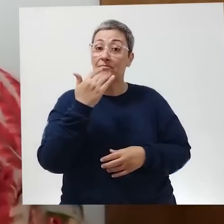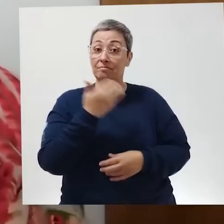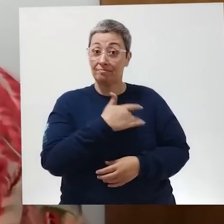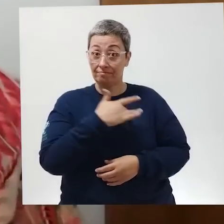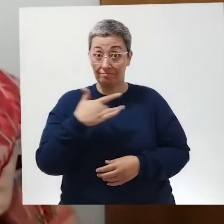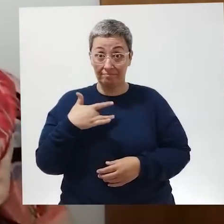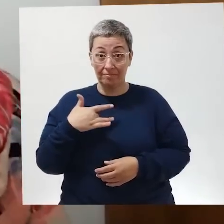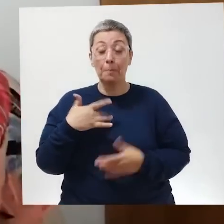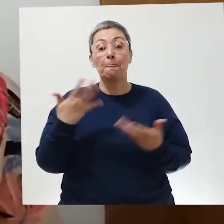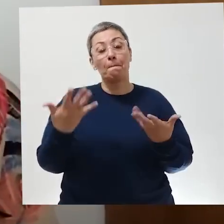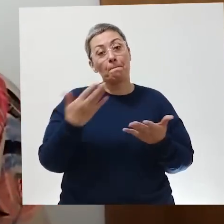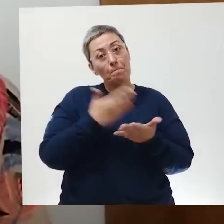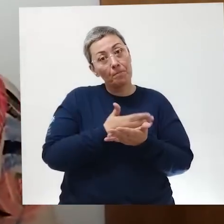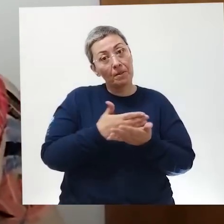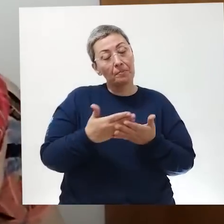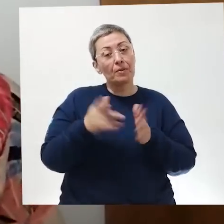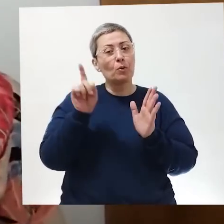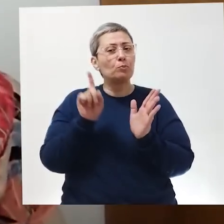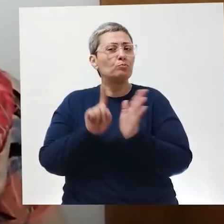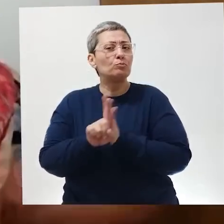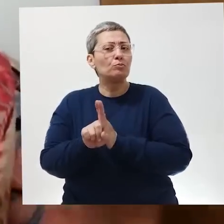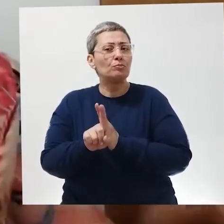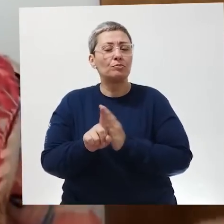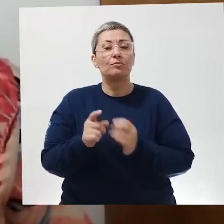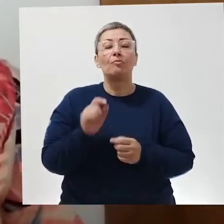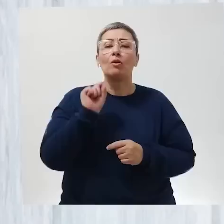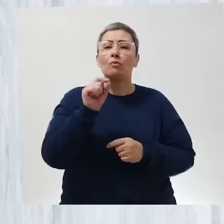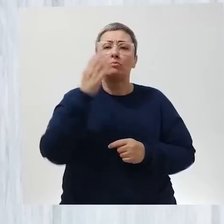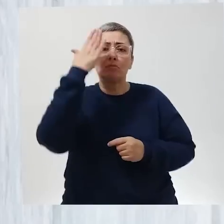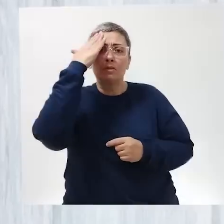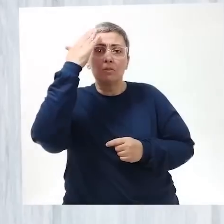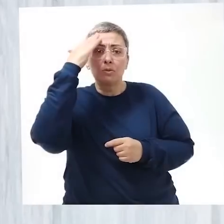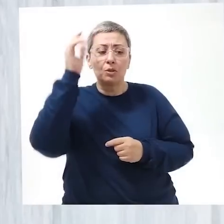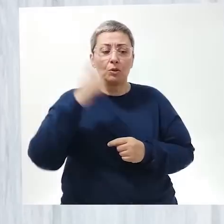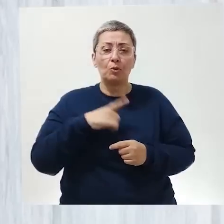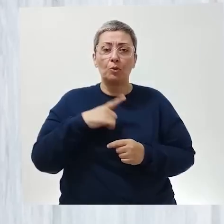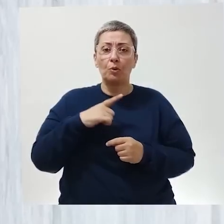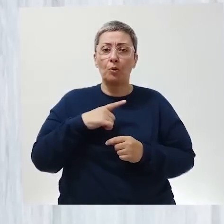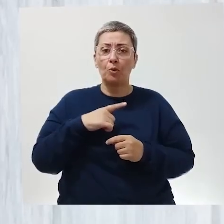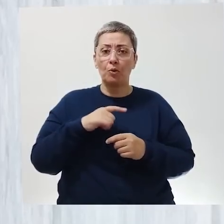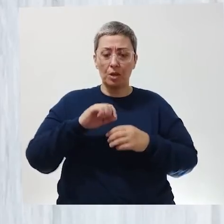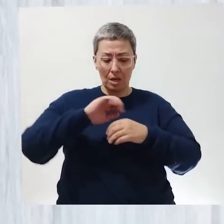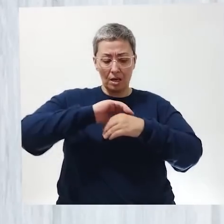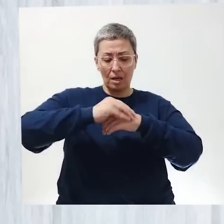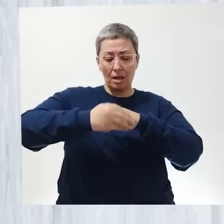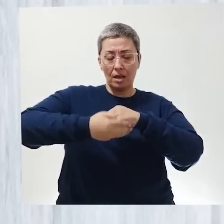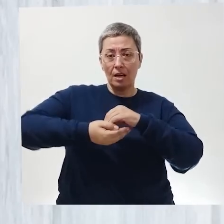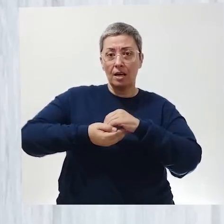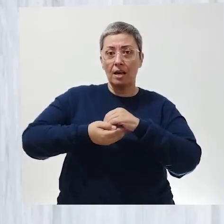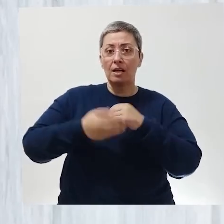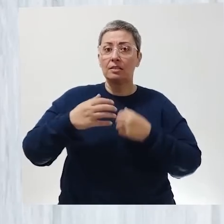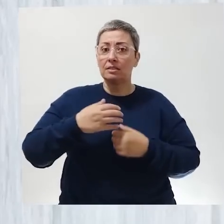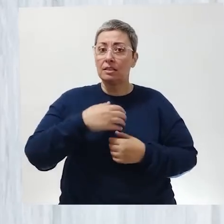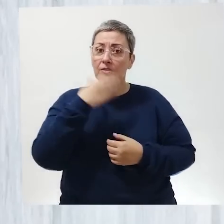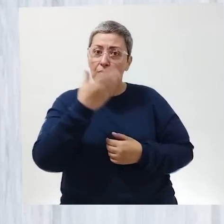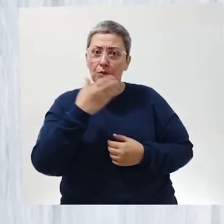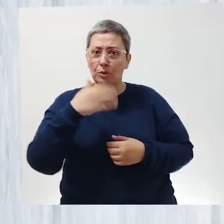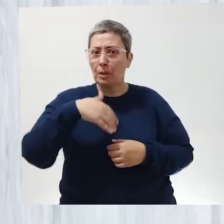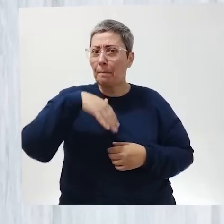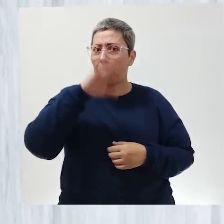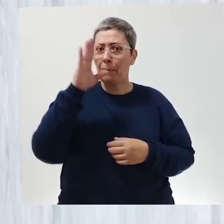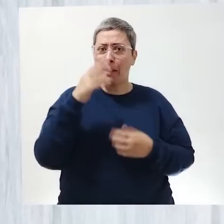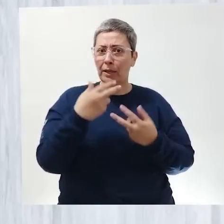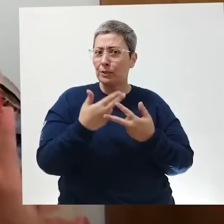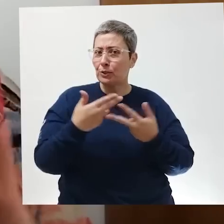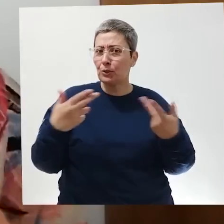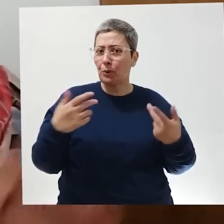saudável. E eu começo te fazendo uma pergunta. Você sabia que é na casca das frutas que tem mais nutrientes?